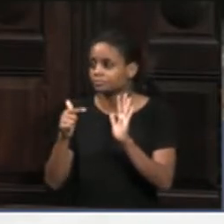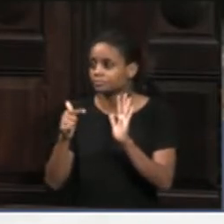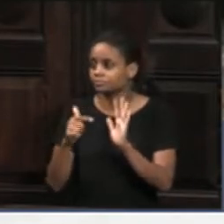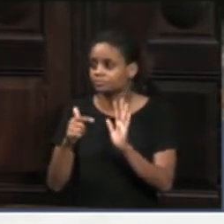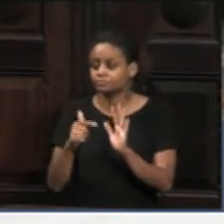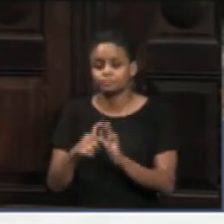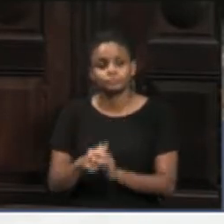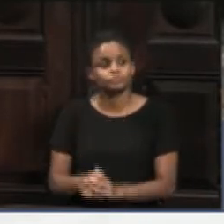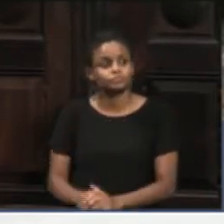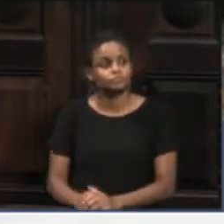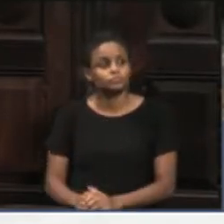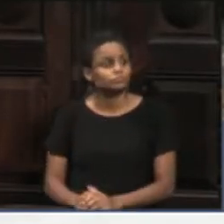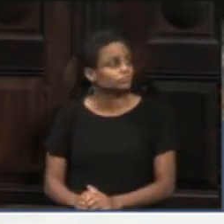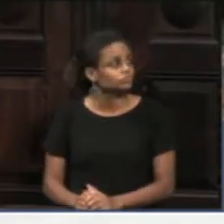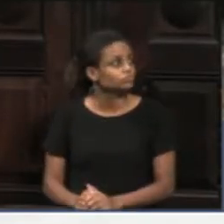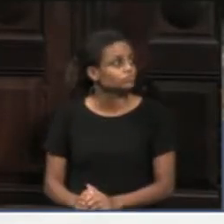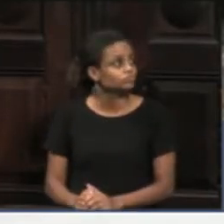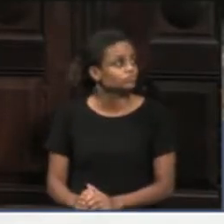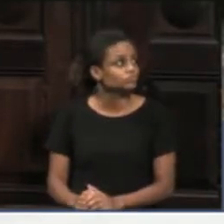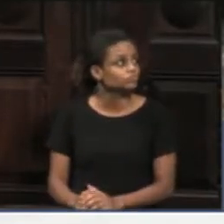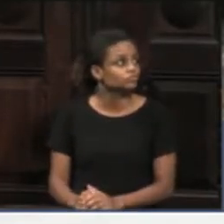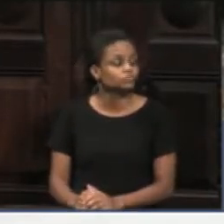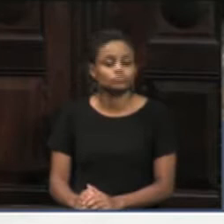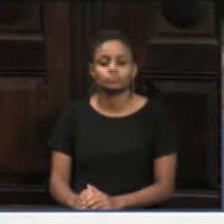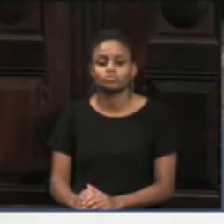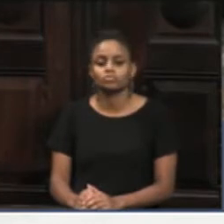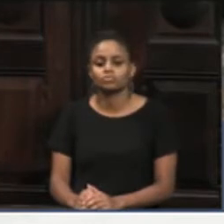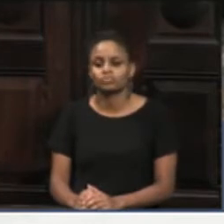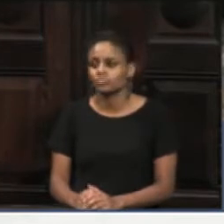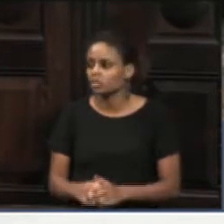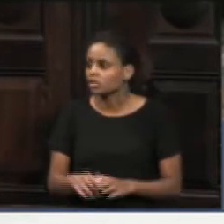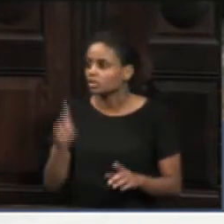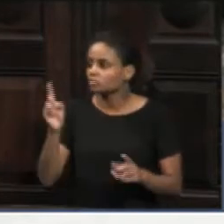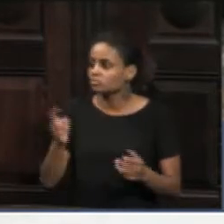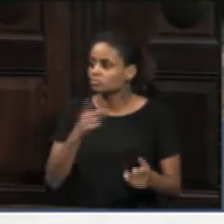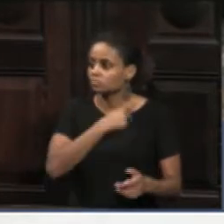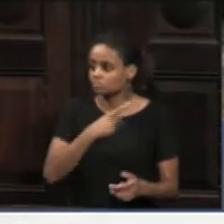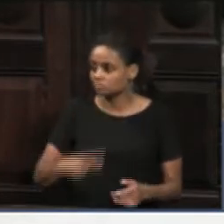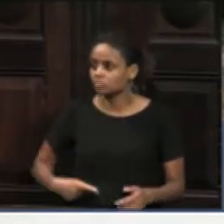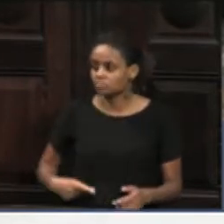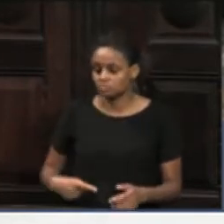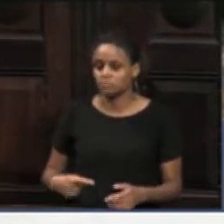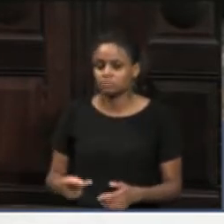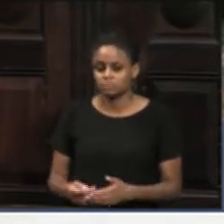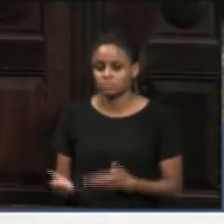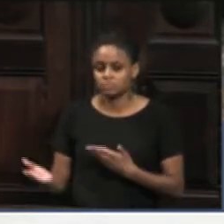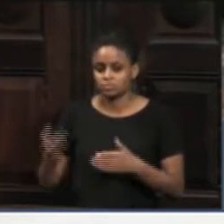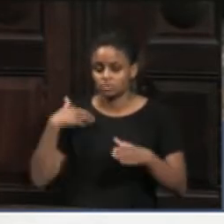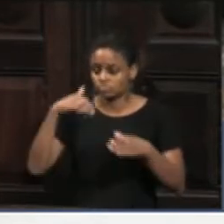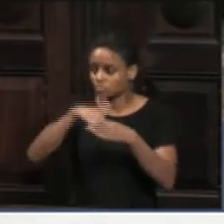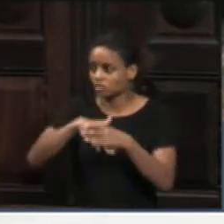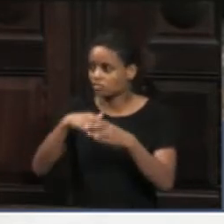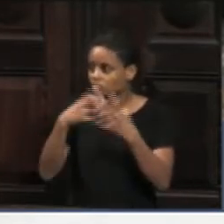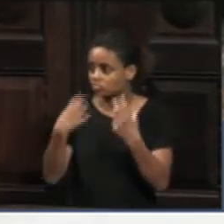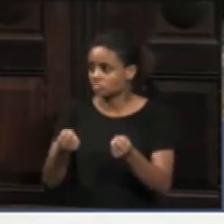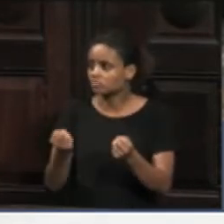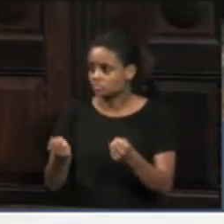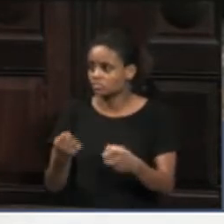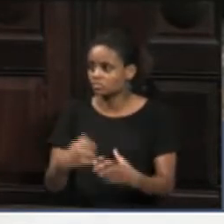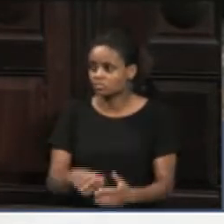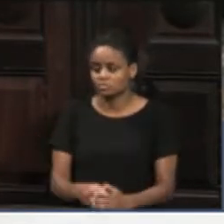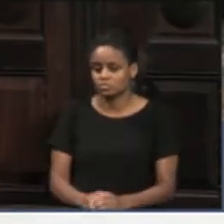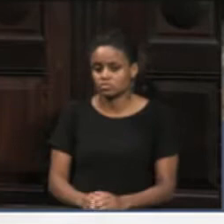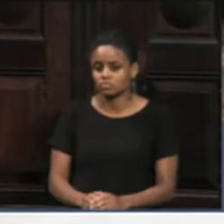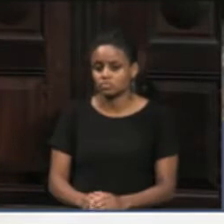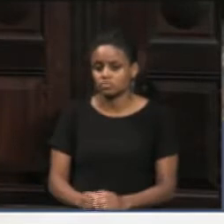Foi o segundo projeto da pauta. Senhor presidente, gostaria de declarar meu voto favorável a esse projeto, do qual eu